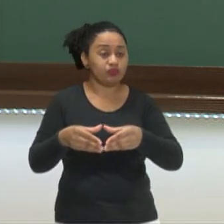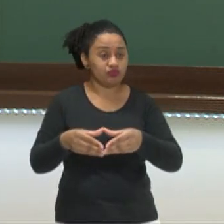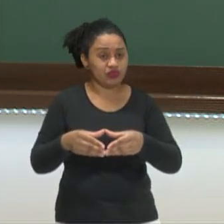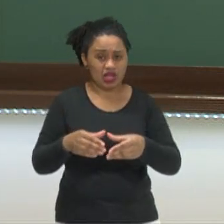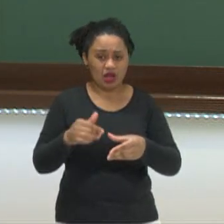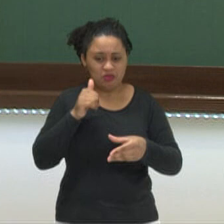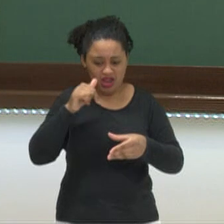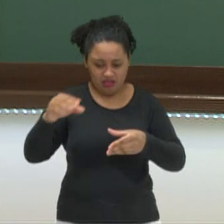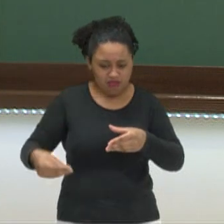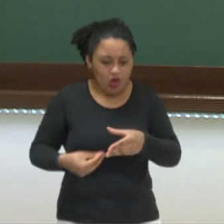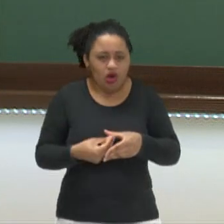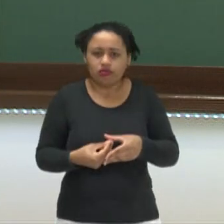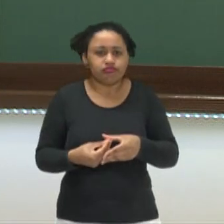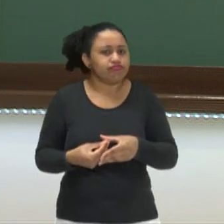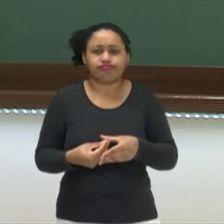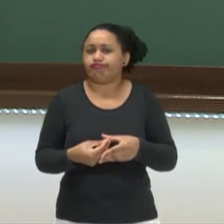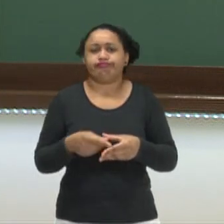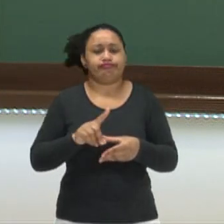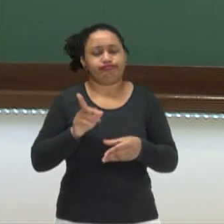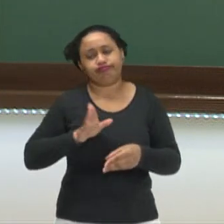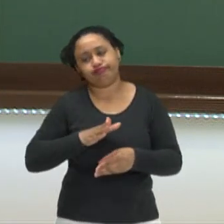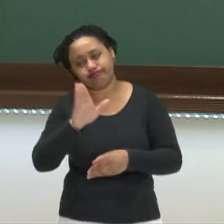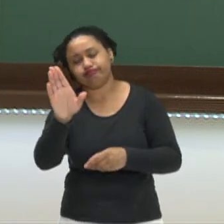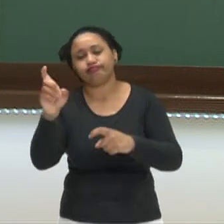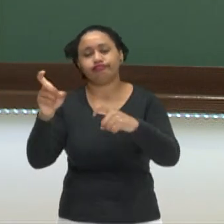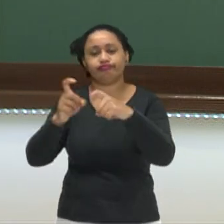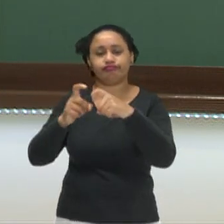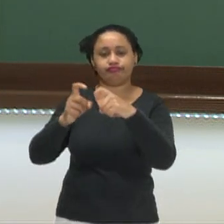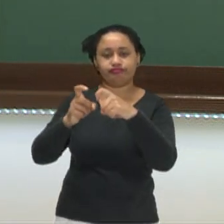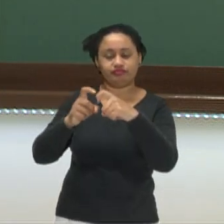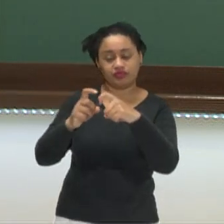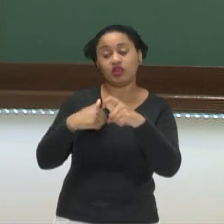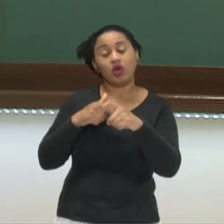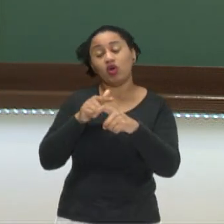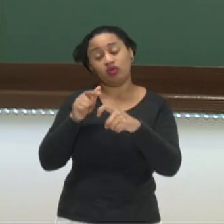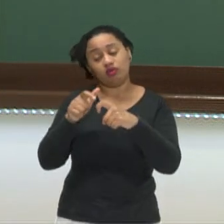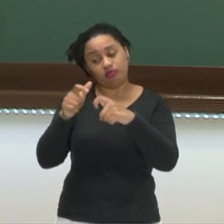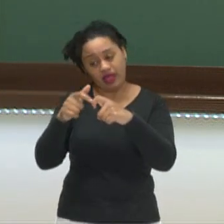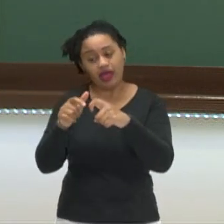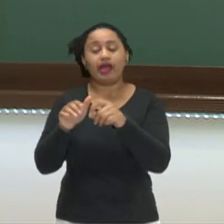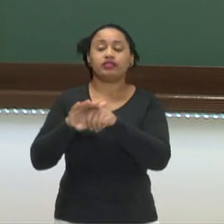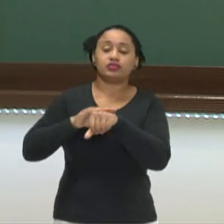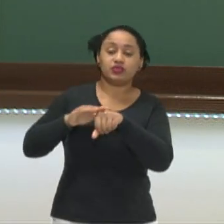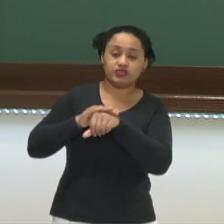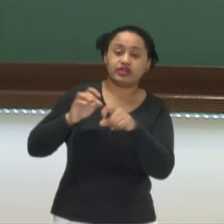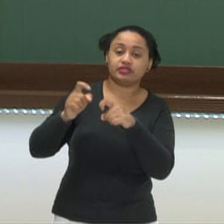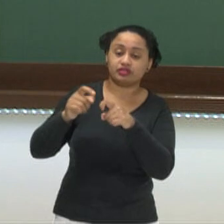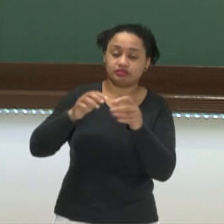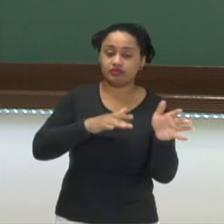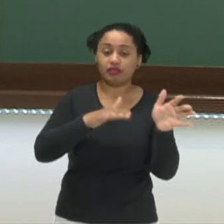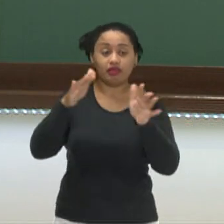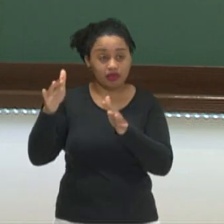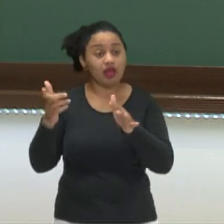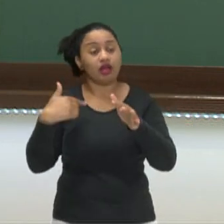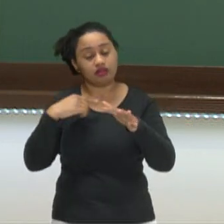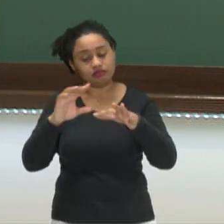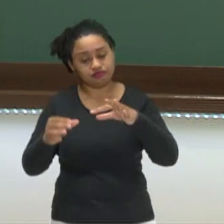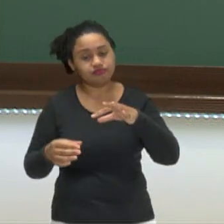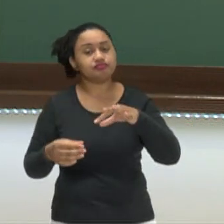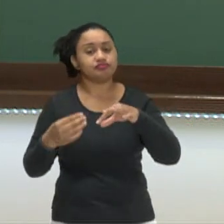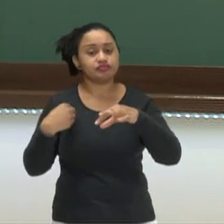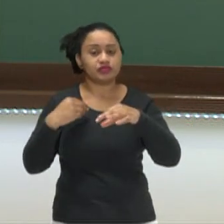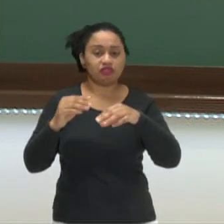pôr sozinha? Não. Ela vai numa clínica, ela vai fazer o acompanhamento, com o médico e vai